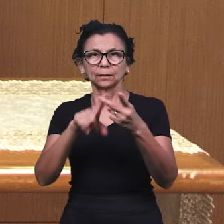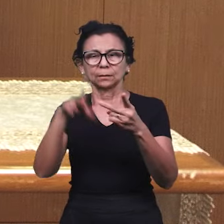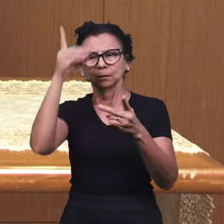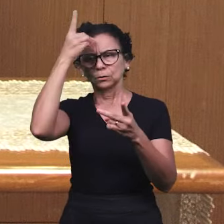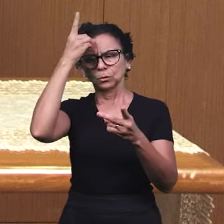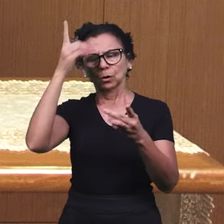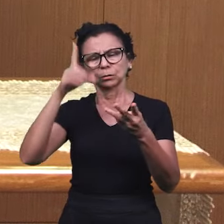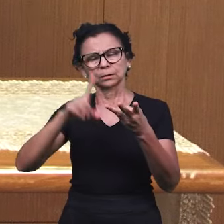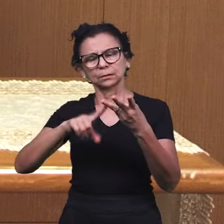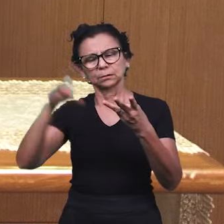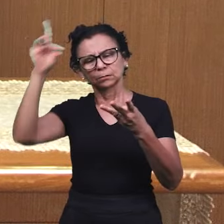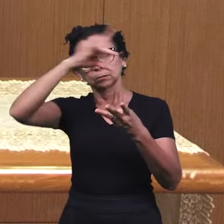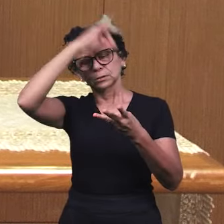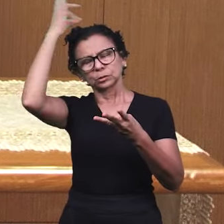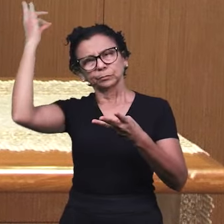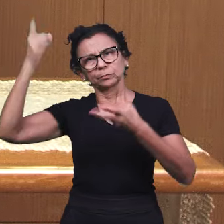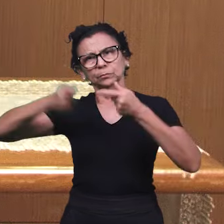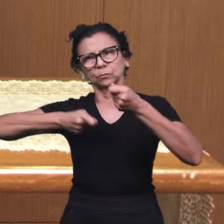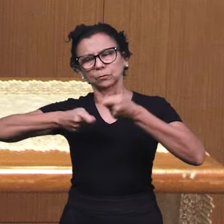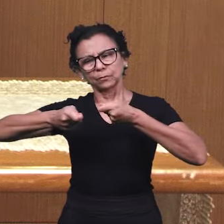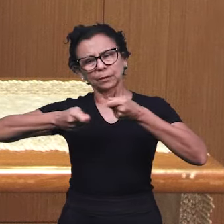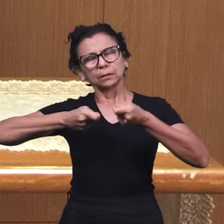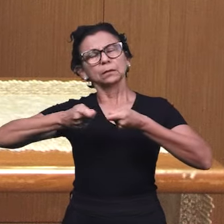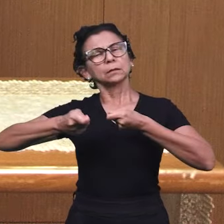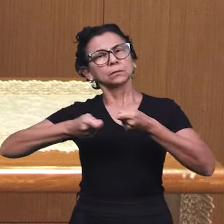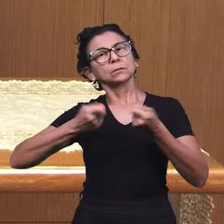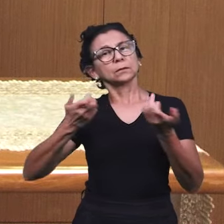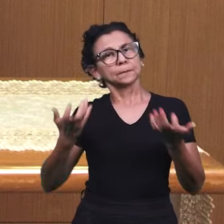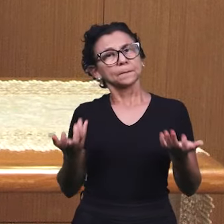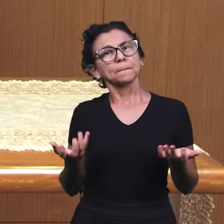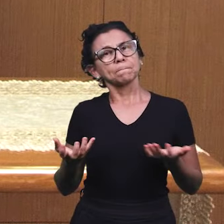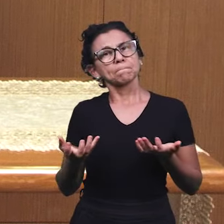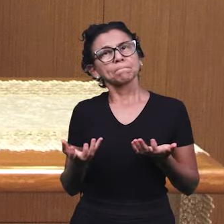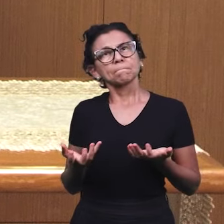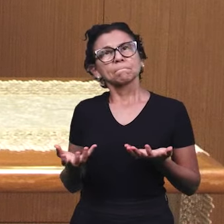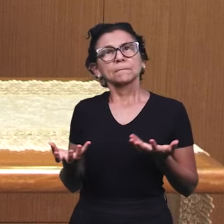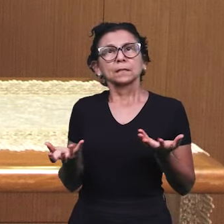dons, temos o governo do Espírito Santo, né,